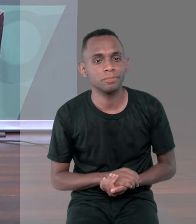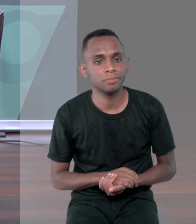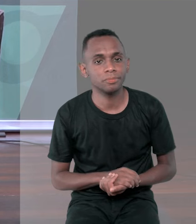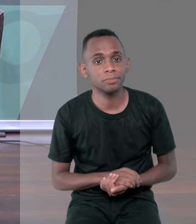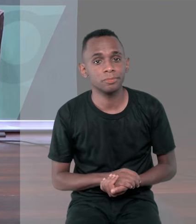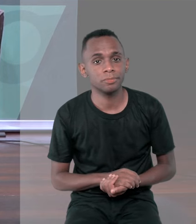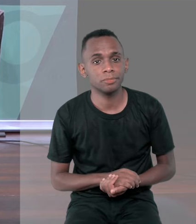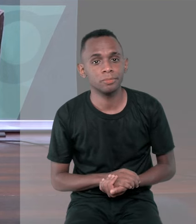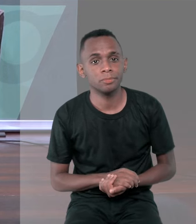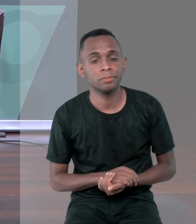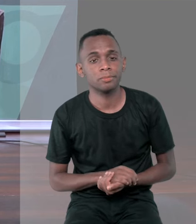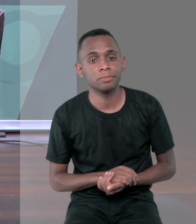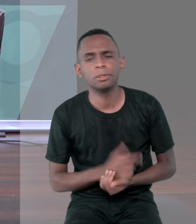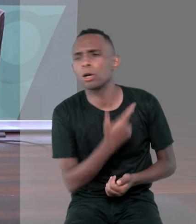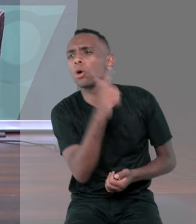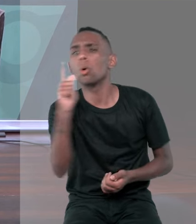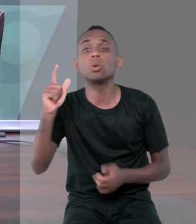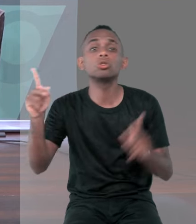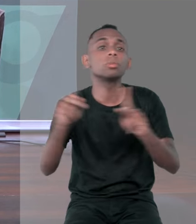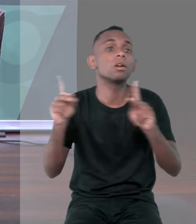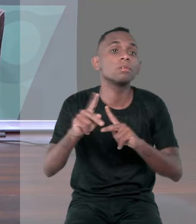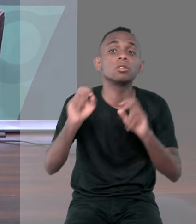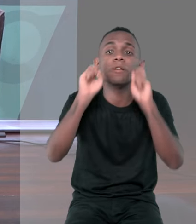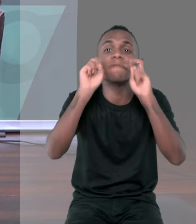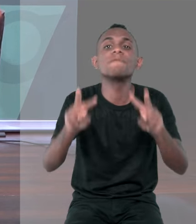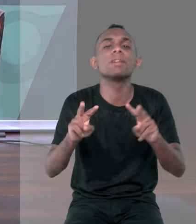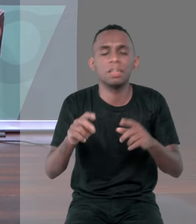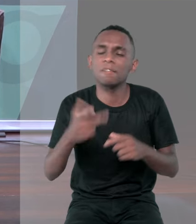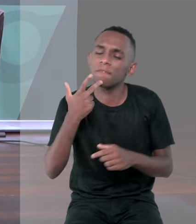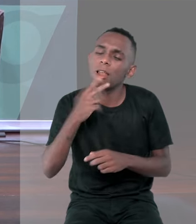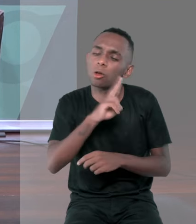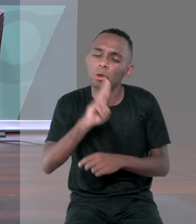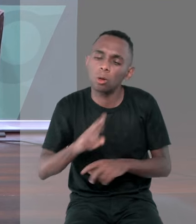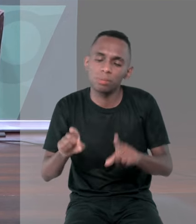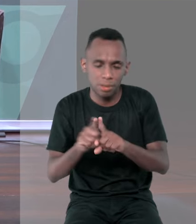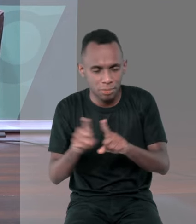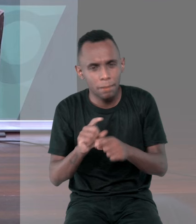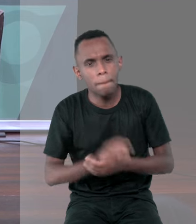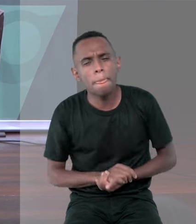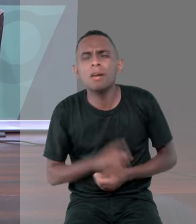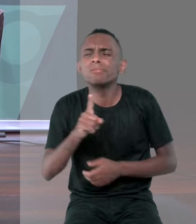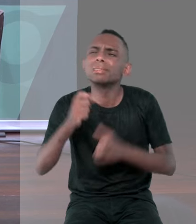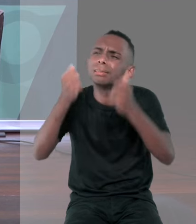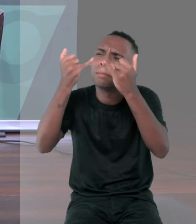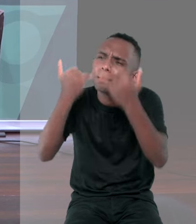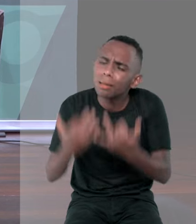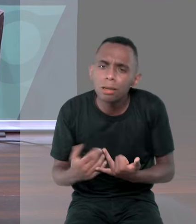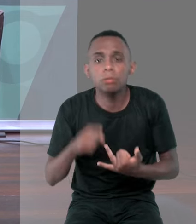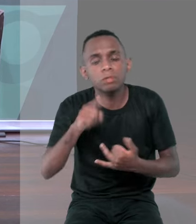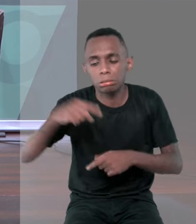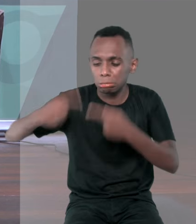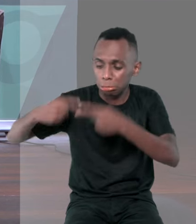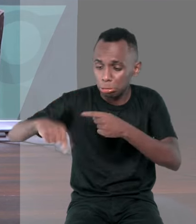E a gente vai falando de outros professores que se apresentarem aí, né? E aí você está contando, então, que você teve